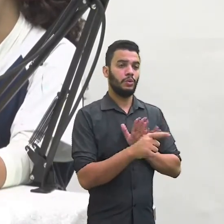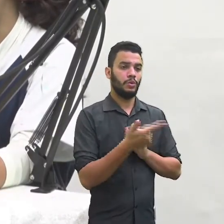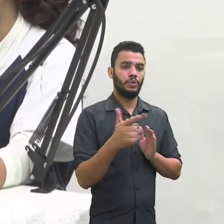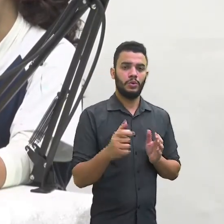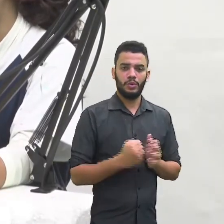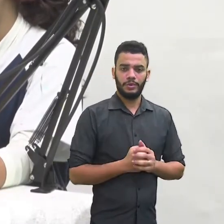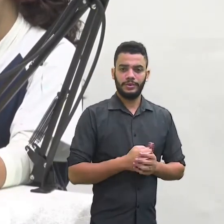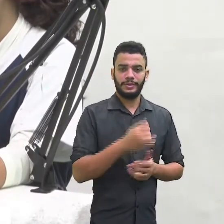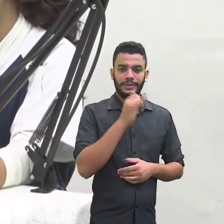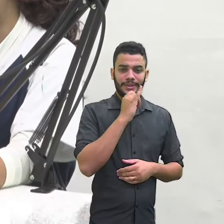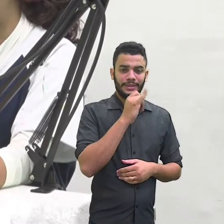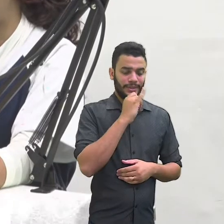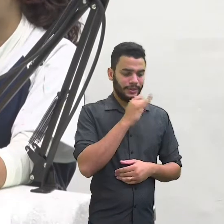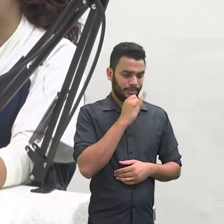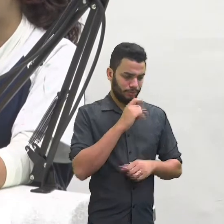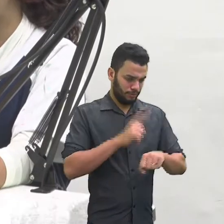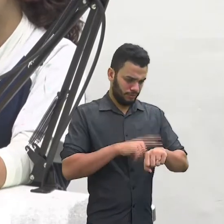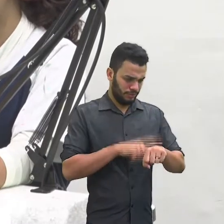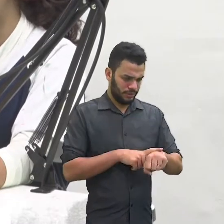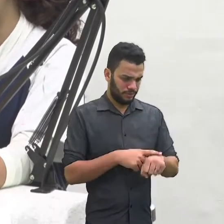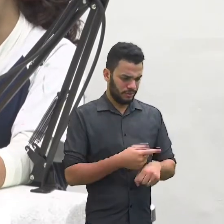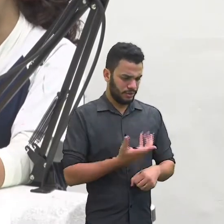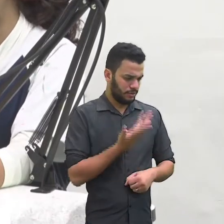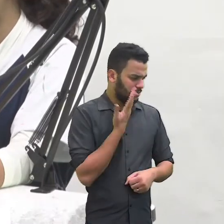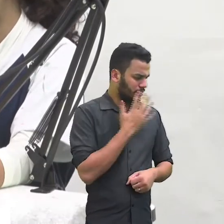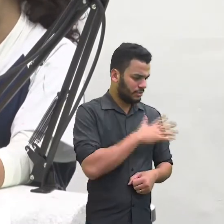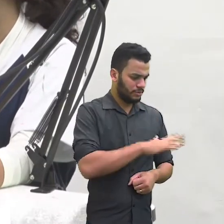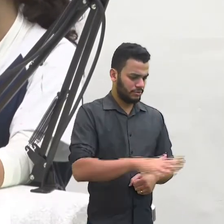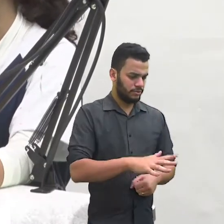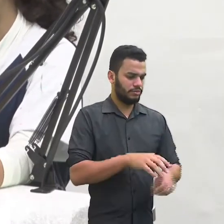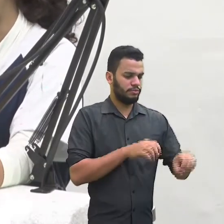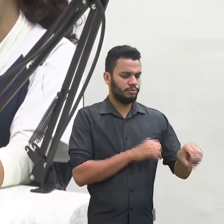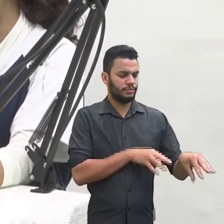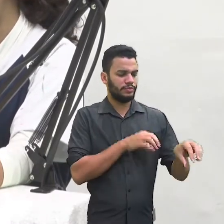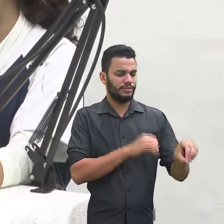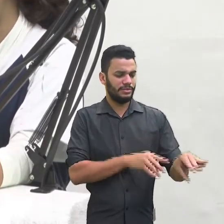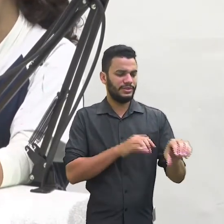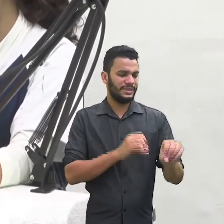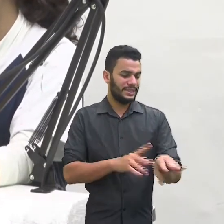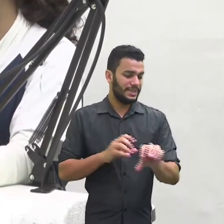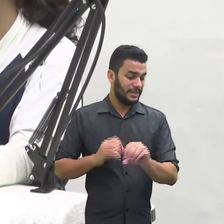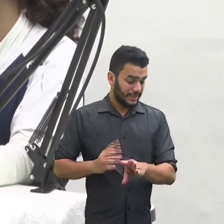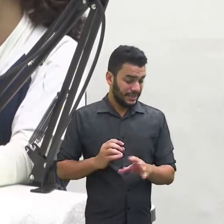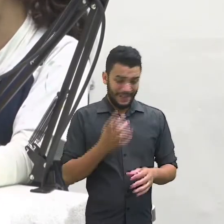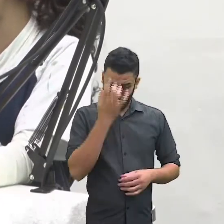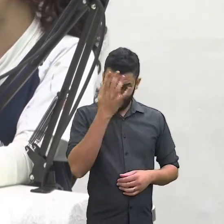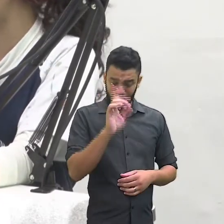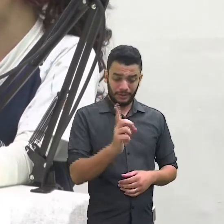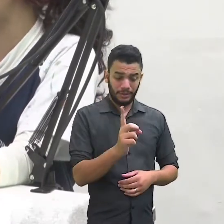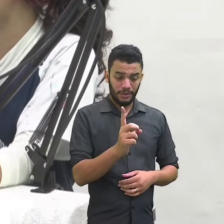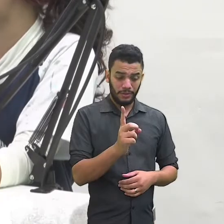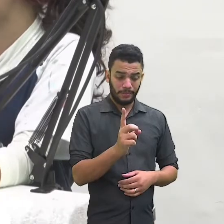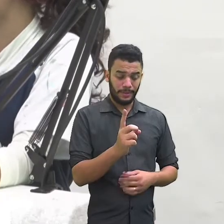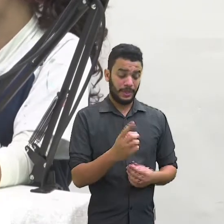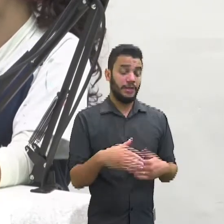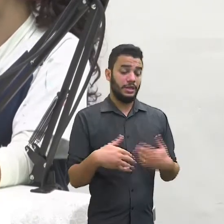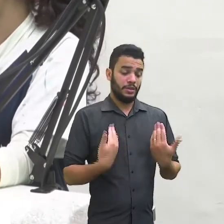tarefa simples. Pode dar-nos algumas ideias para educar a educação dos filhos?